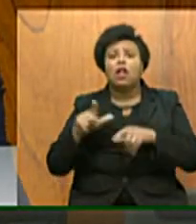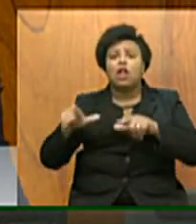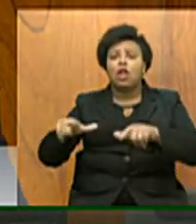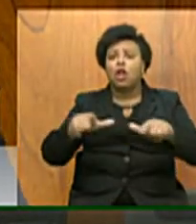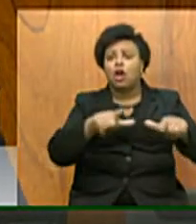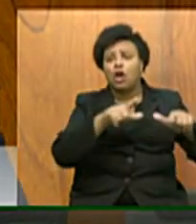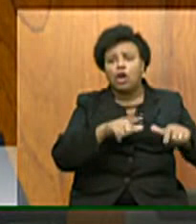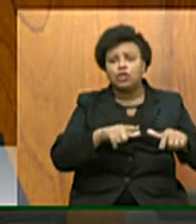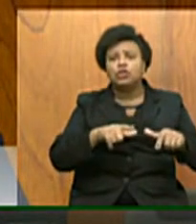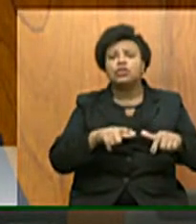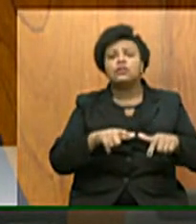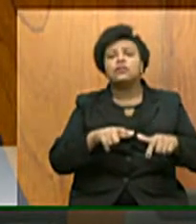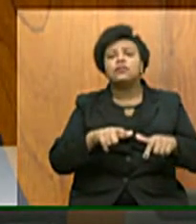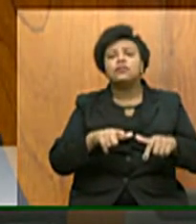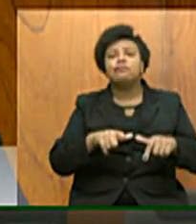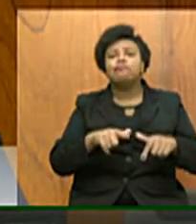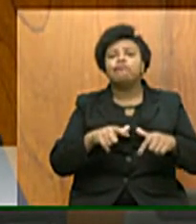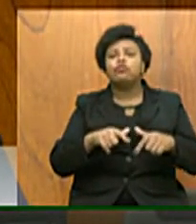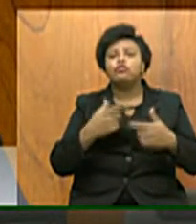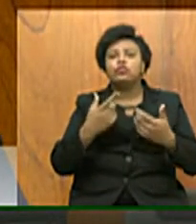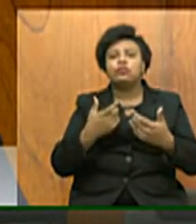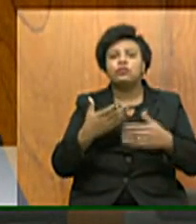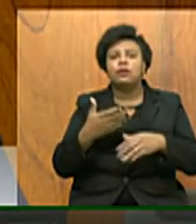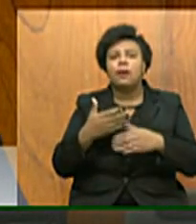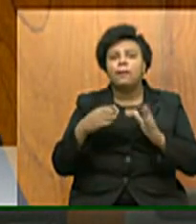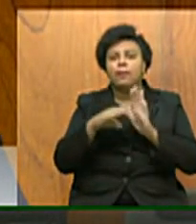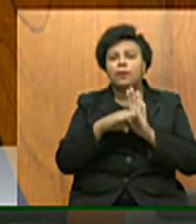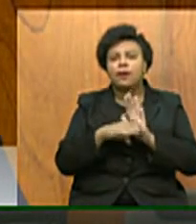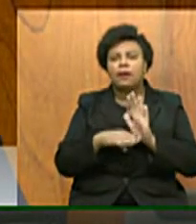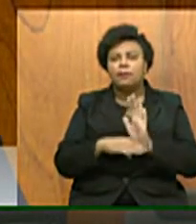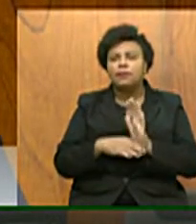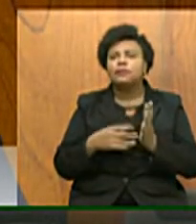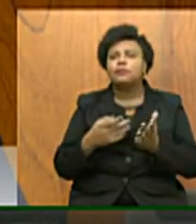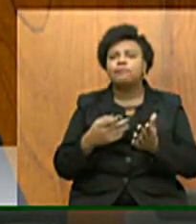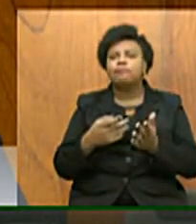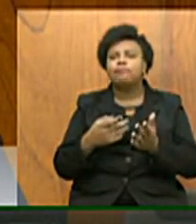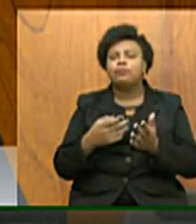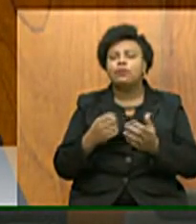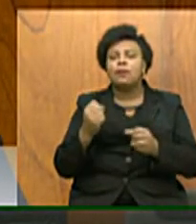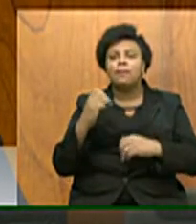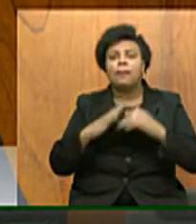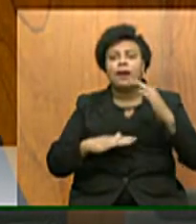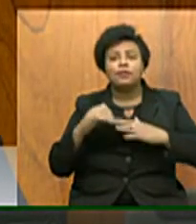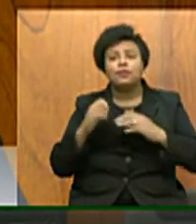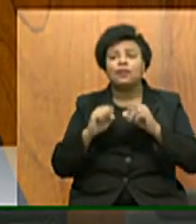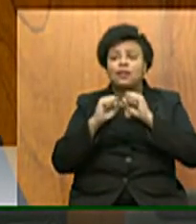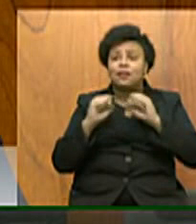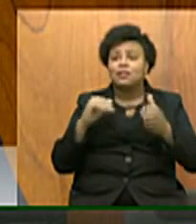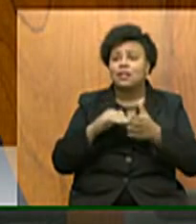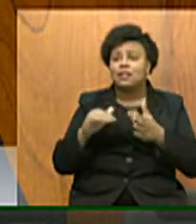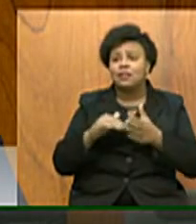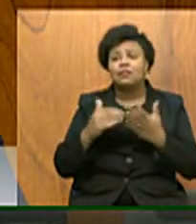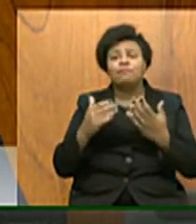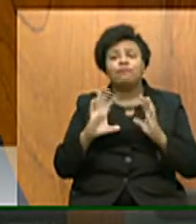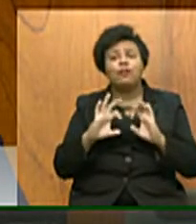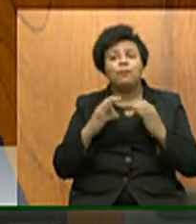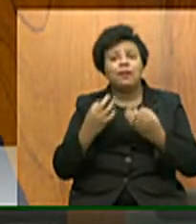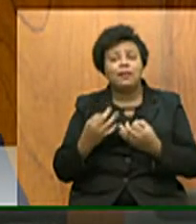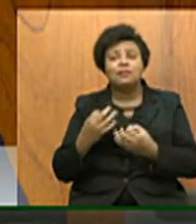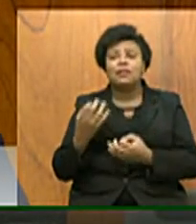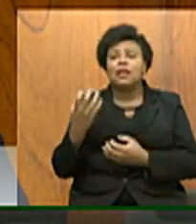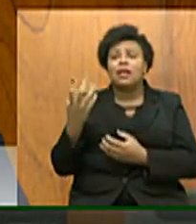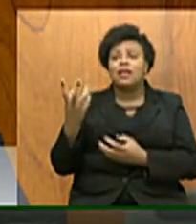Regularização Fundiária de Interesse Social em execução pela Secretaria de Obras e Habitação a famílias